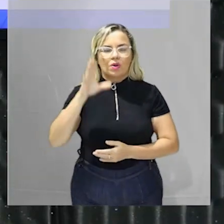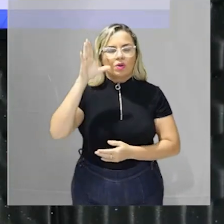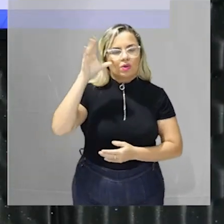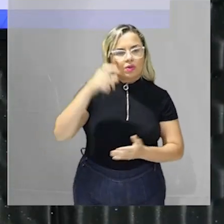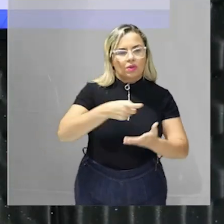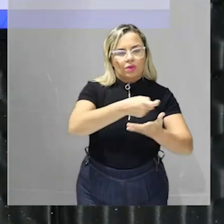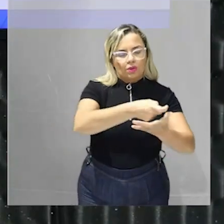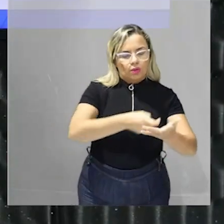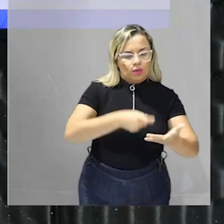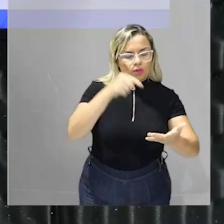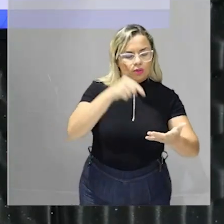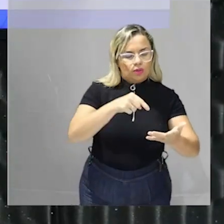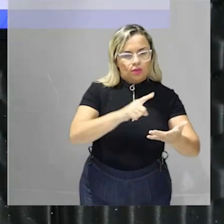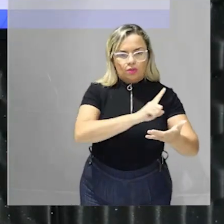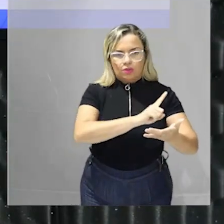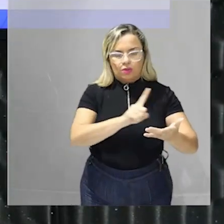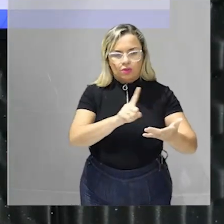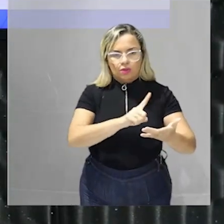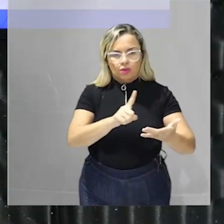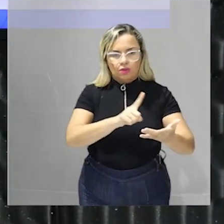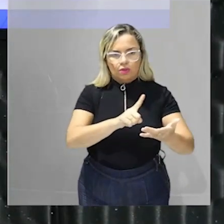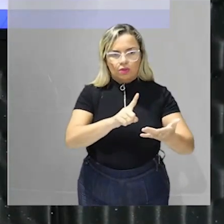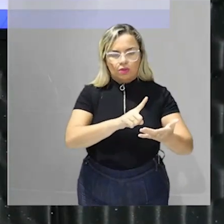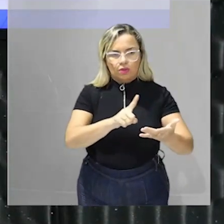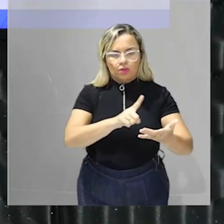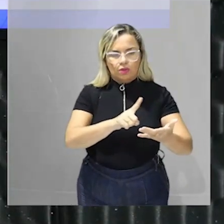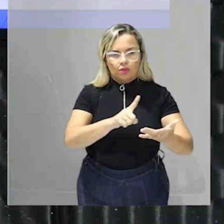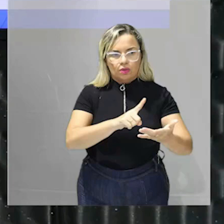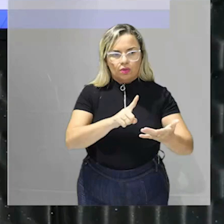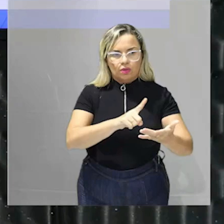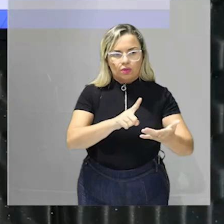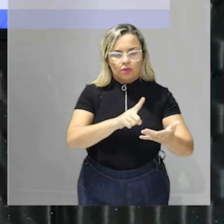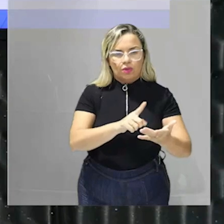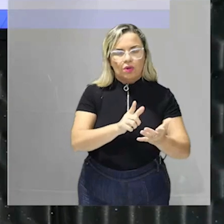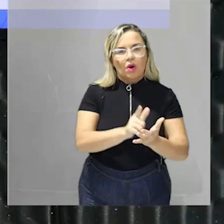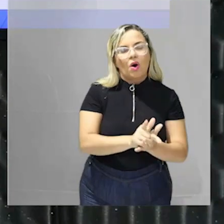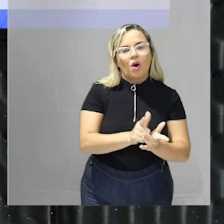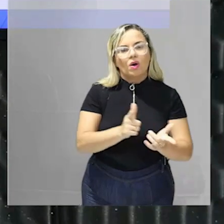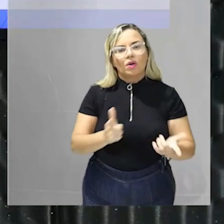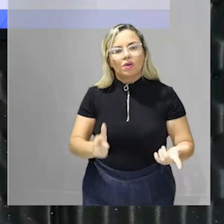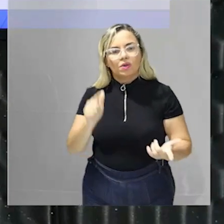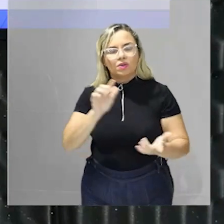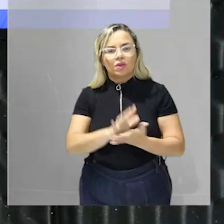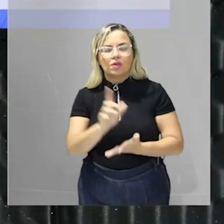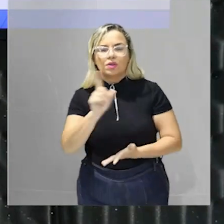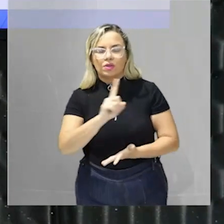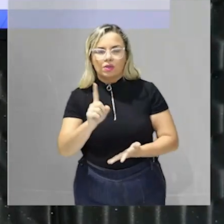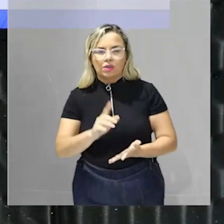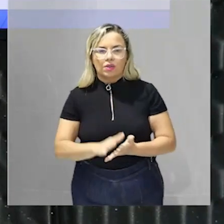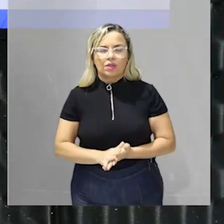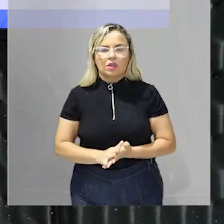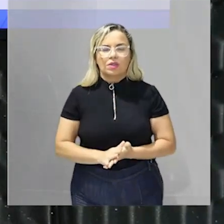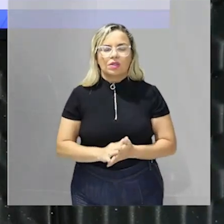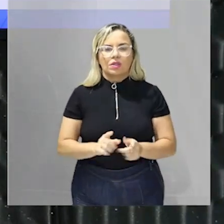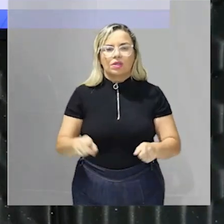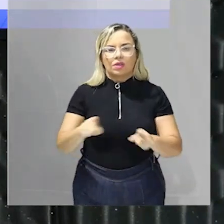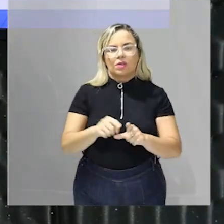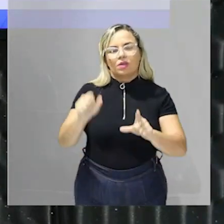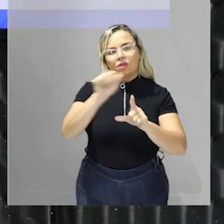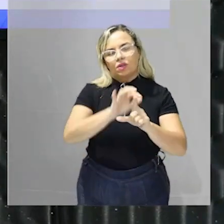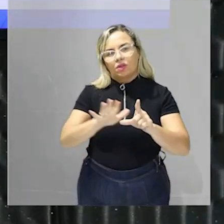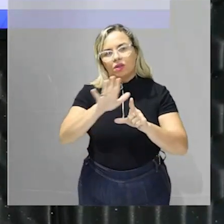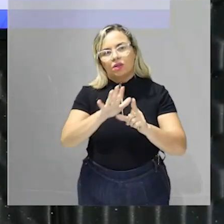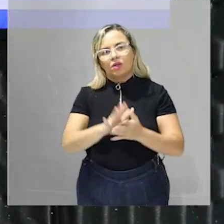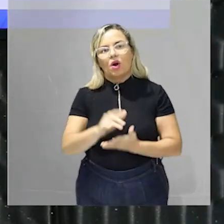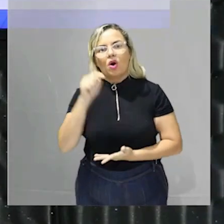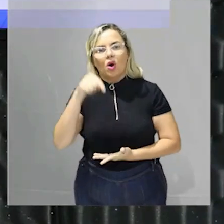texto. Ah, não cai só texto jornalístico, professora, na prova? Não. Cai muita charge. O espanhol gosta